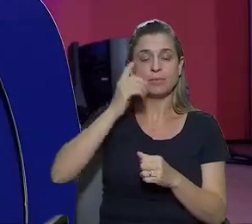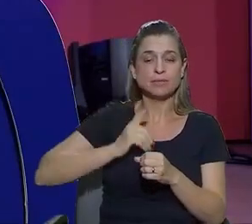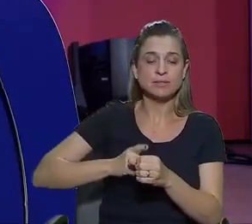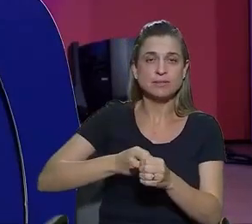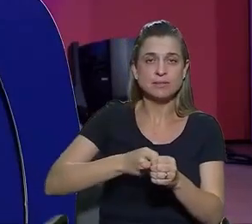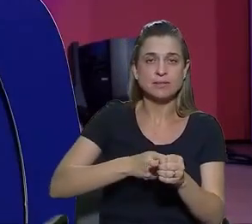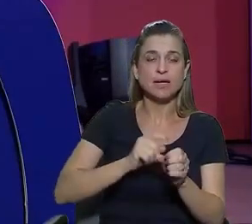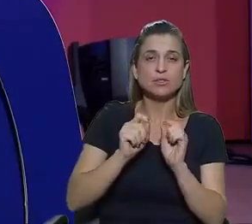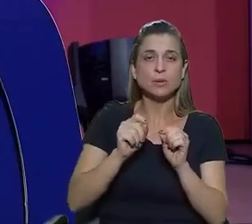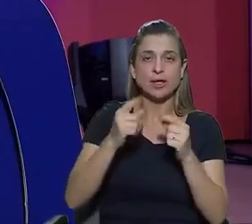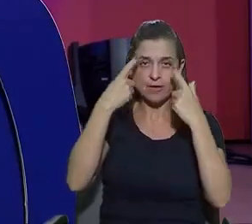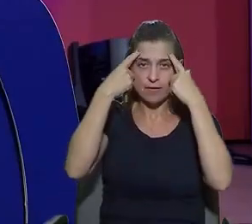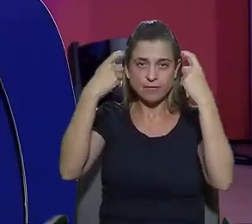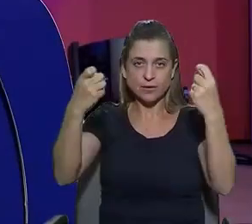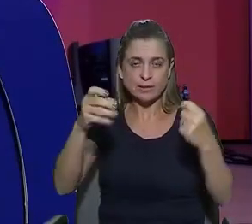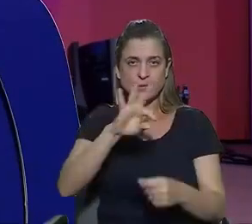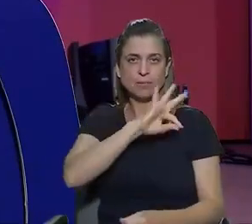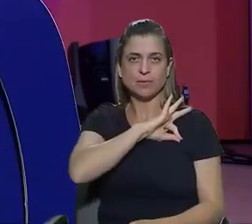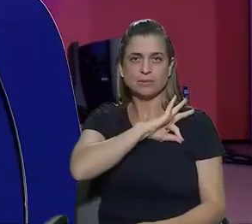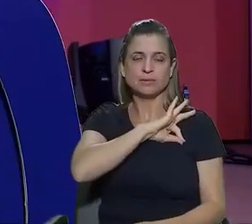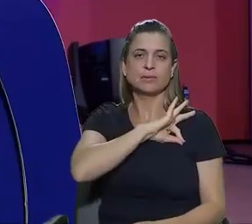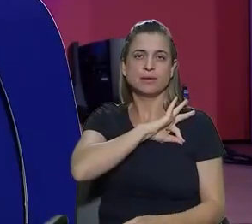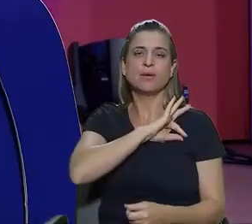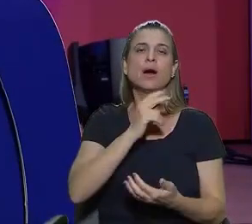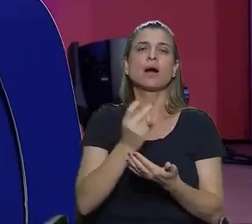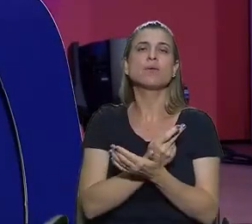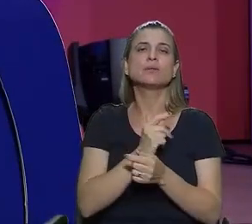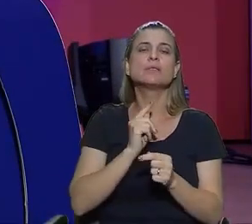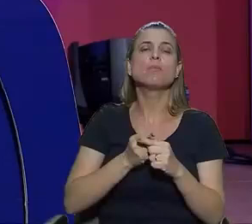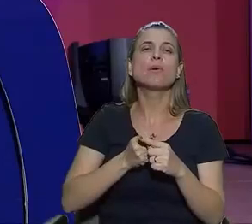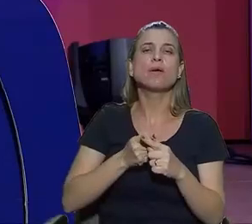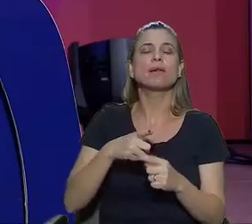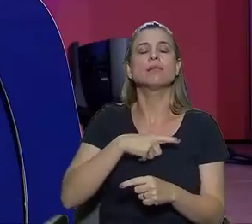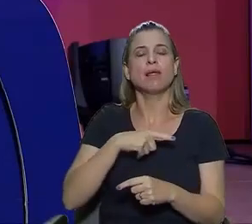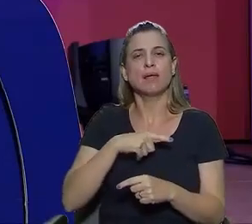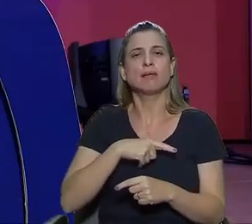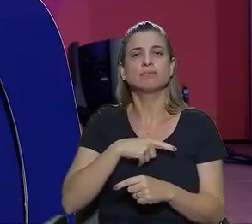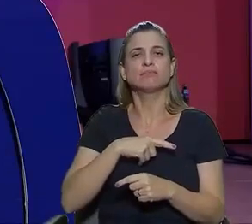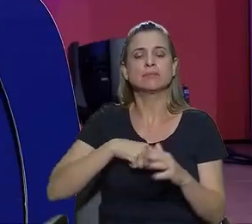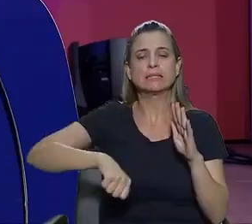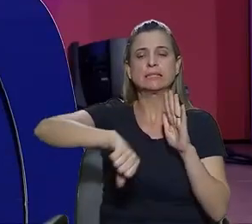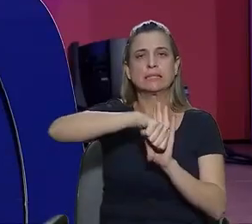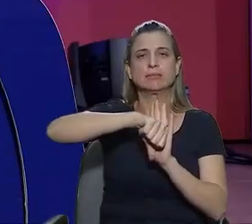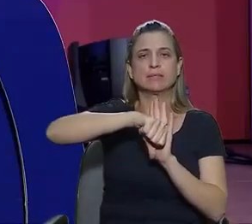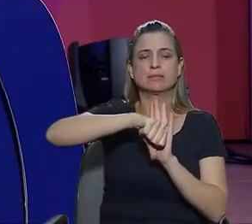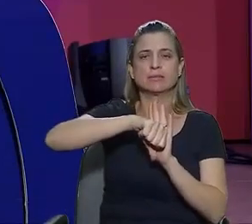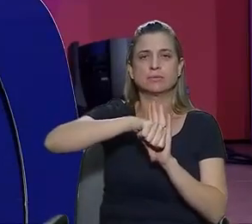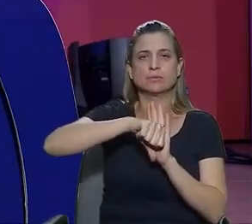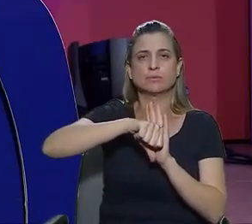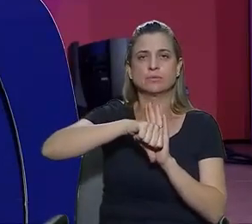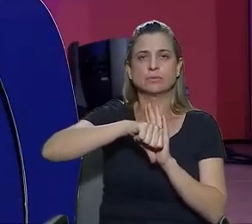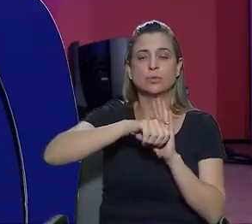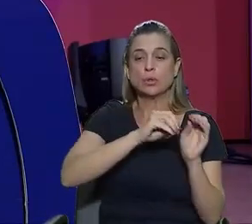violência policial, ela acontece justamente porque há essa criminalização do deslocamento. Ou seja, você não tem o direito de estar em